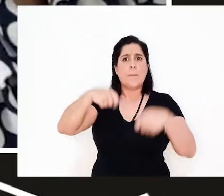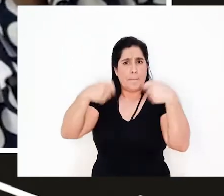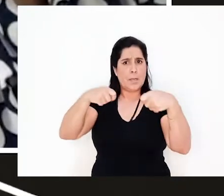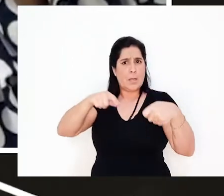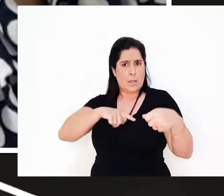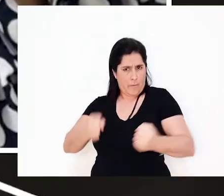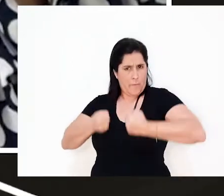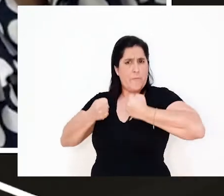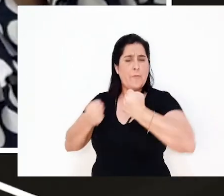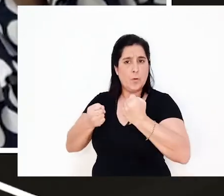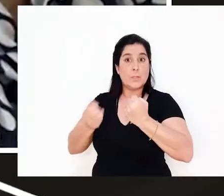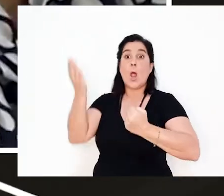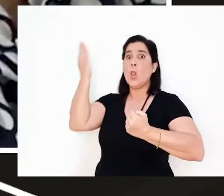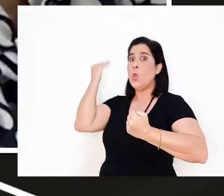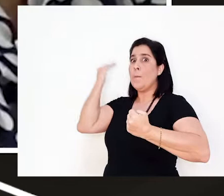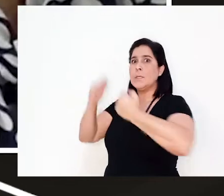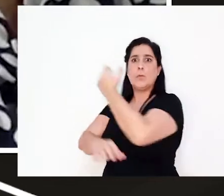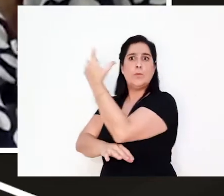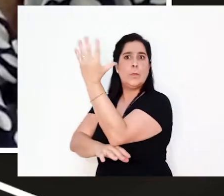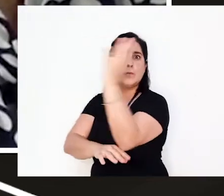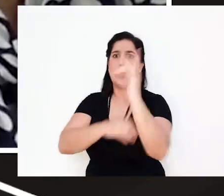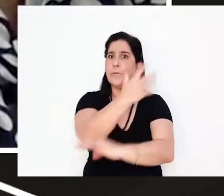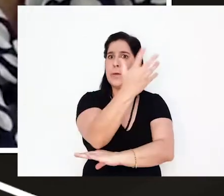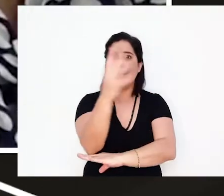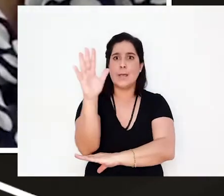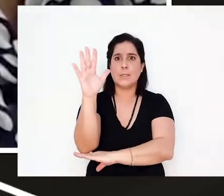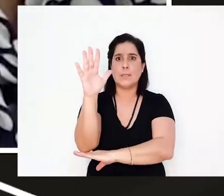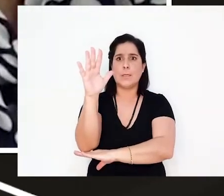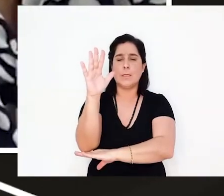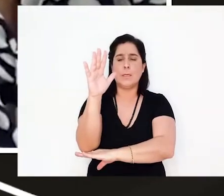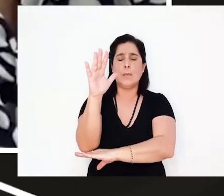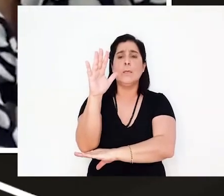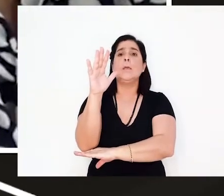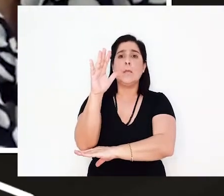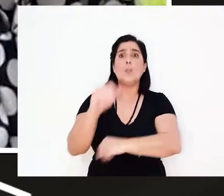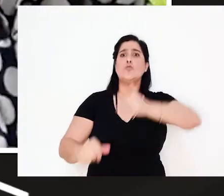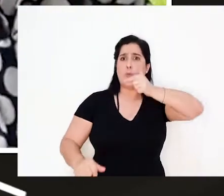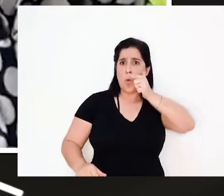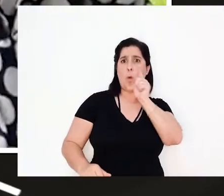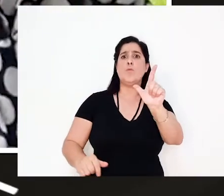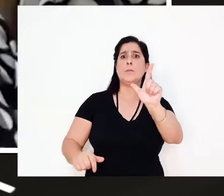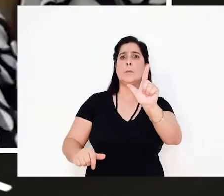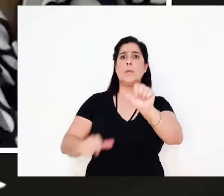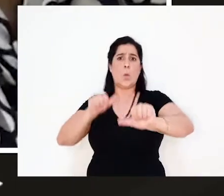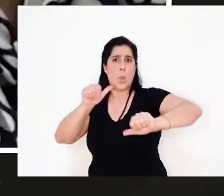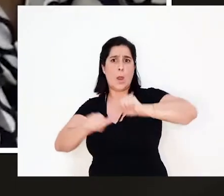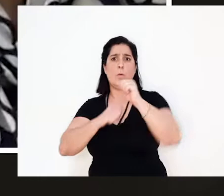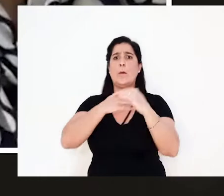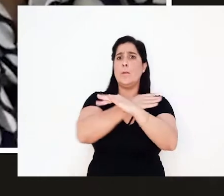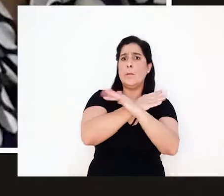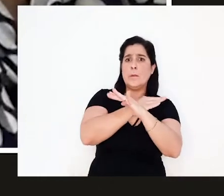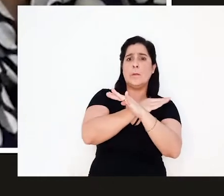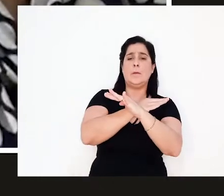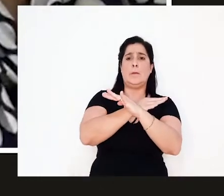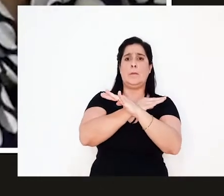passado e isso aqui era só mato e eles conseguiram fazer com que virasse uma cidade. Então a gente tem muito exemplo